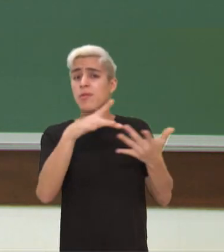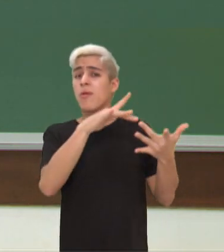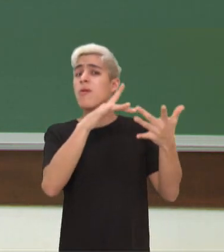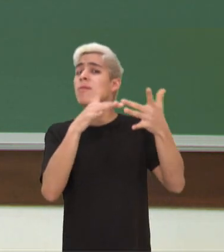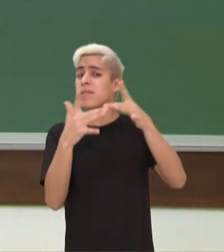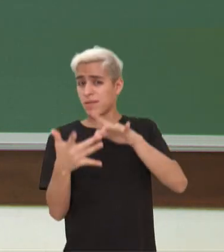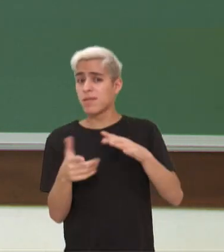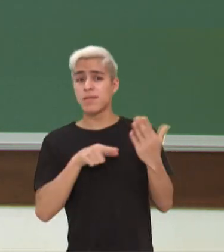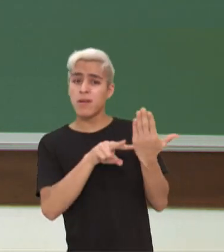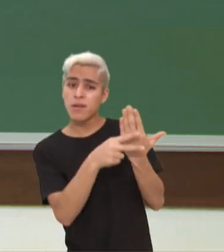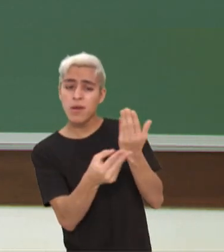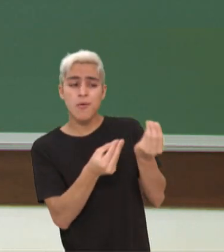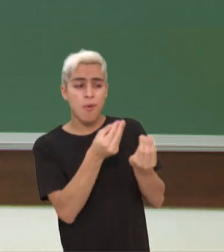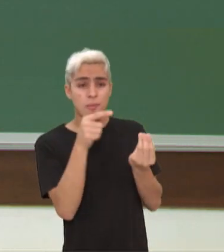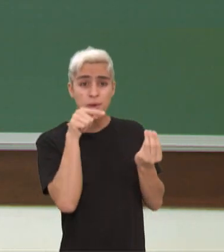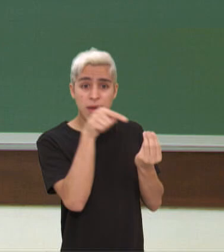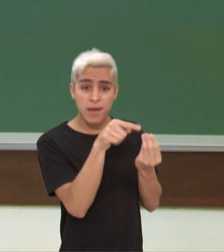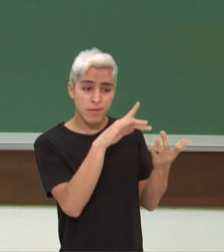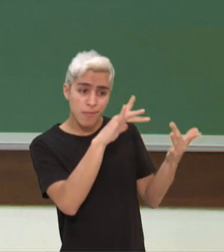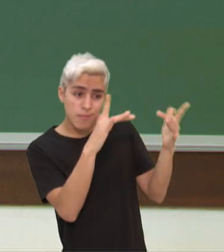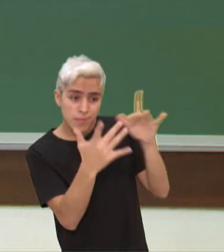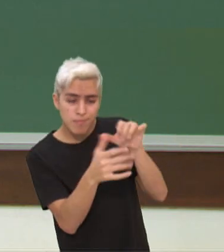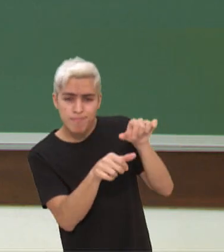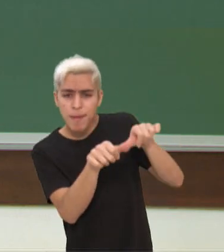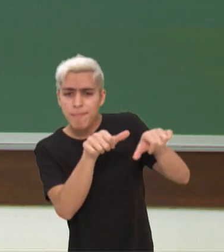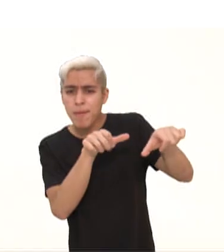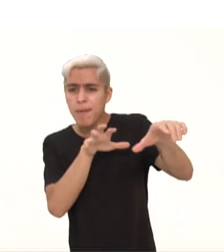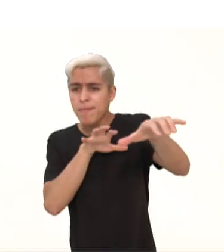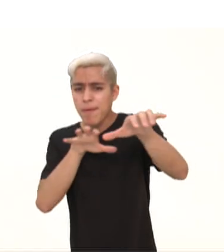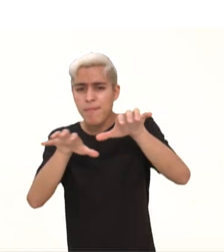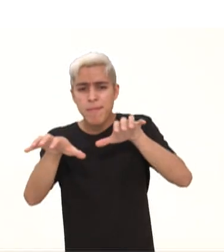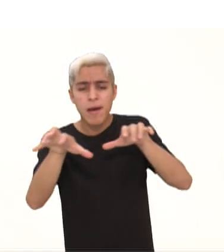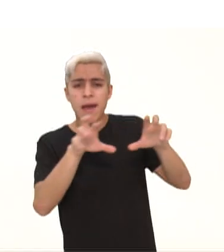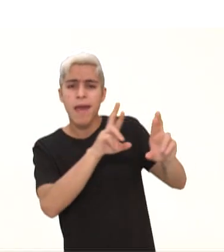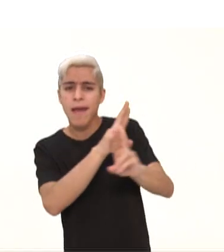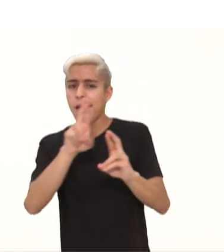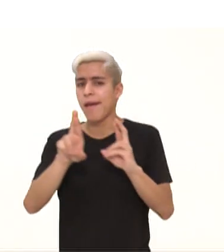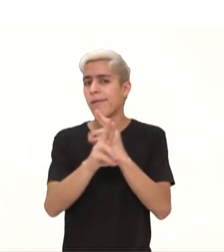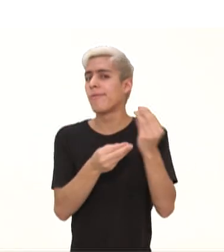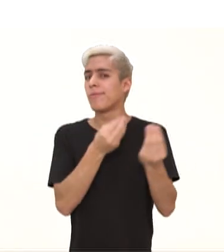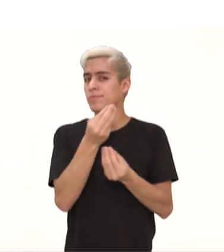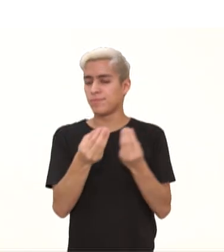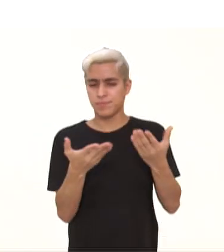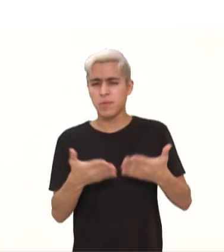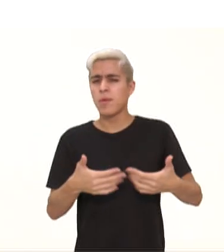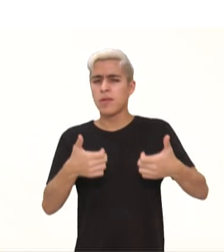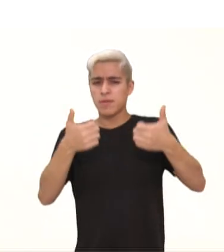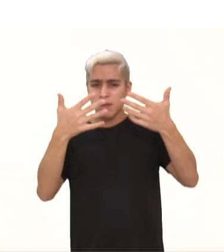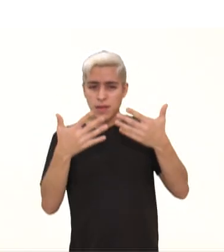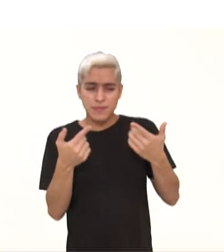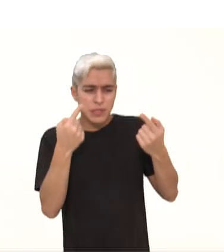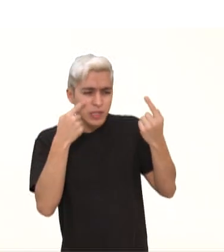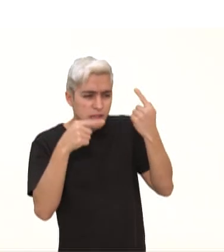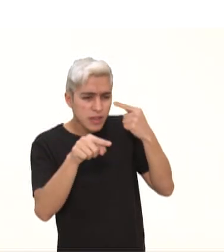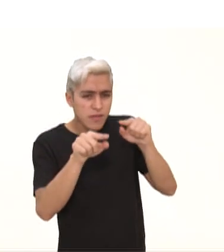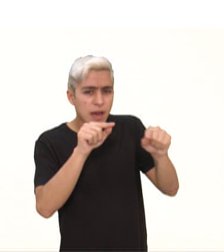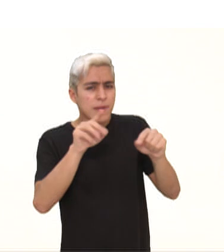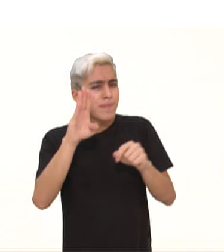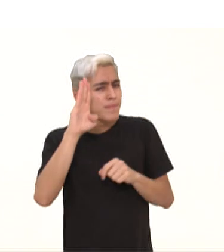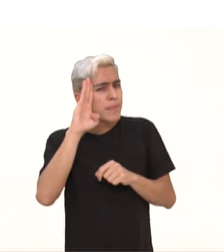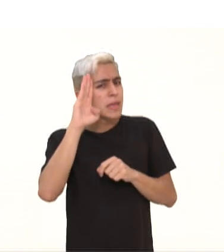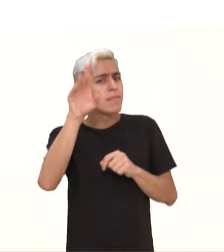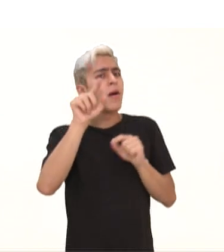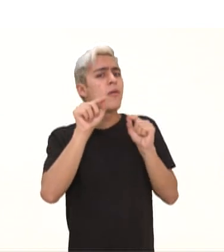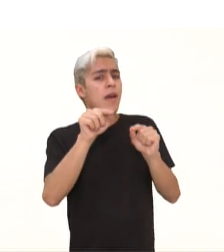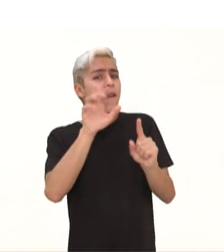globalização e como ele modificou as relações entre os lugares, né? E aí nós vamos fazer o quê? Identificar ali os principais